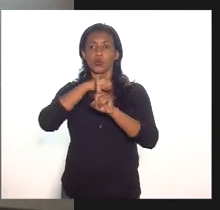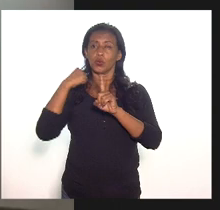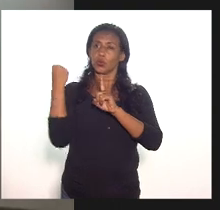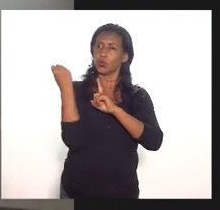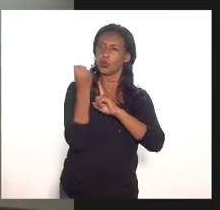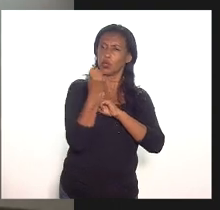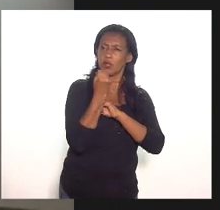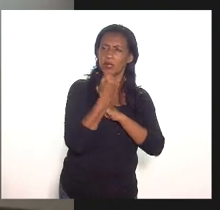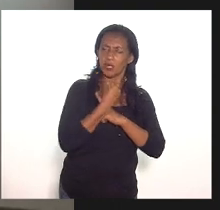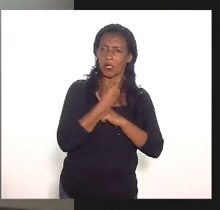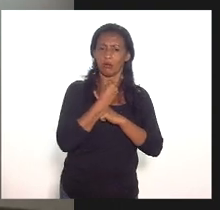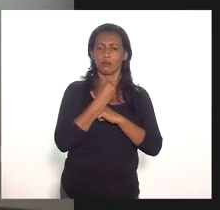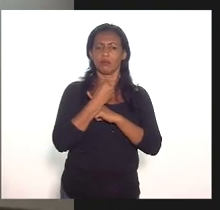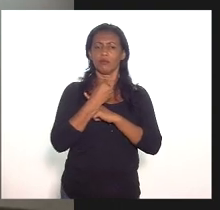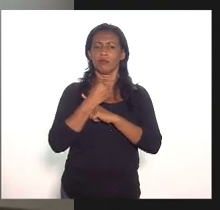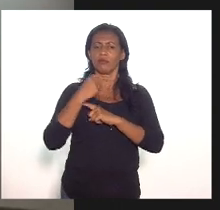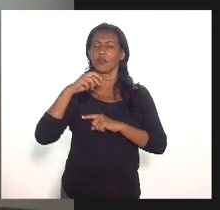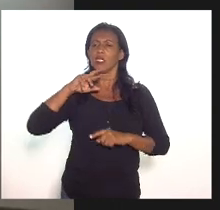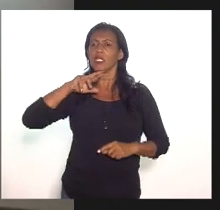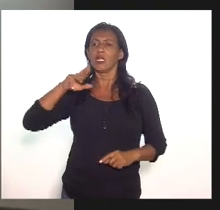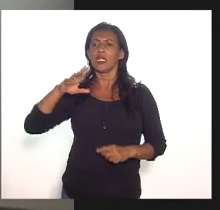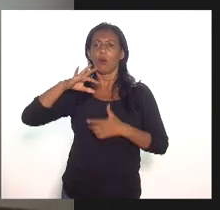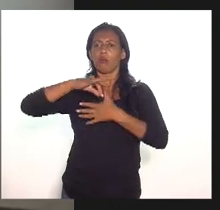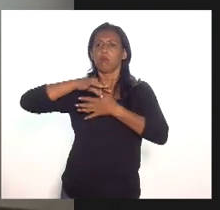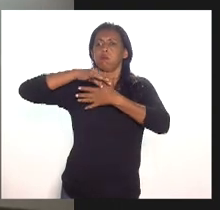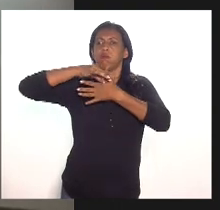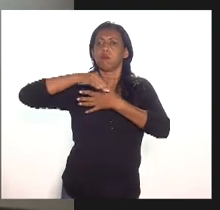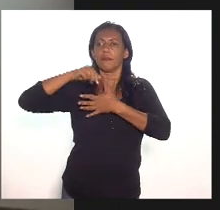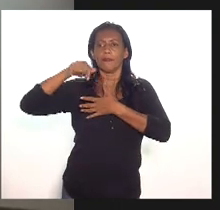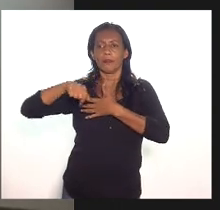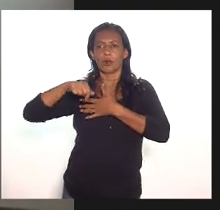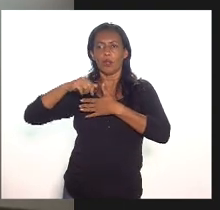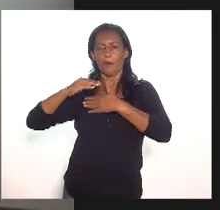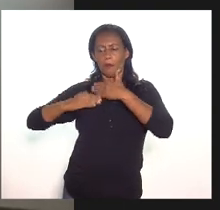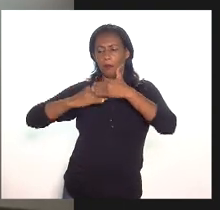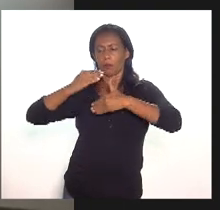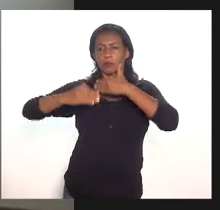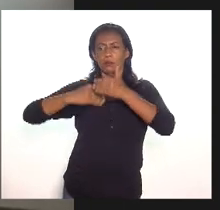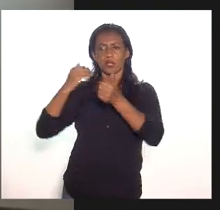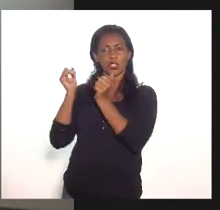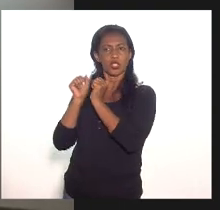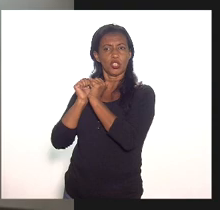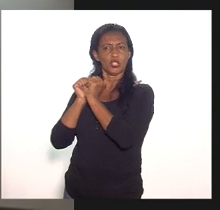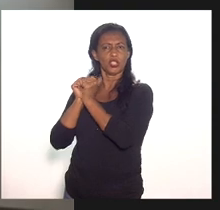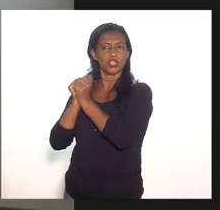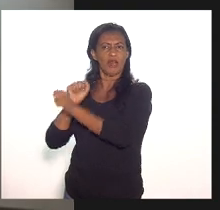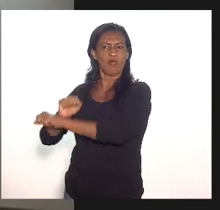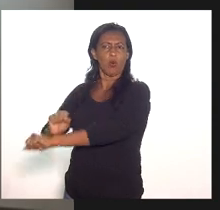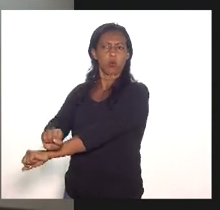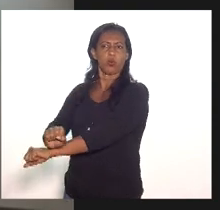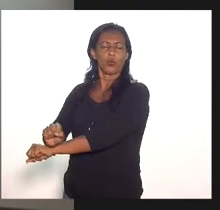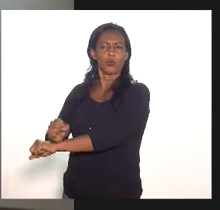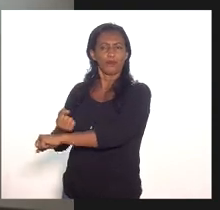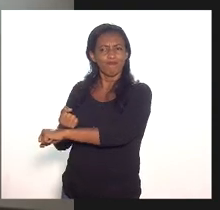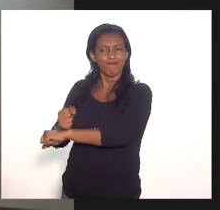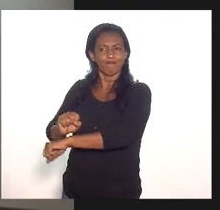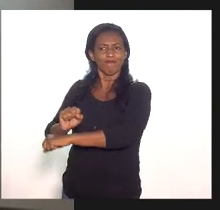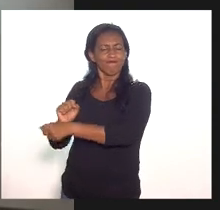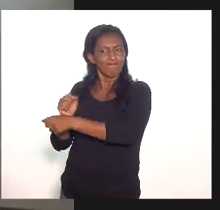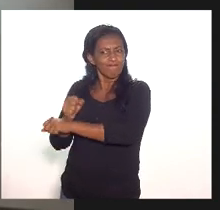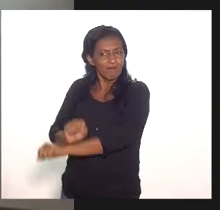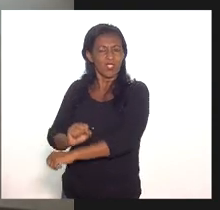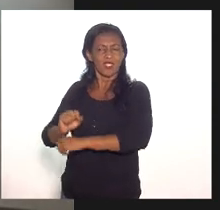se colocou, inclusive, como prioridade pós o processo de escravidão nesse país. Um processo de escravidão